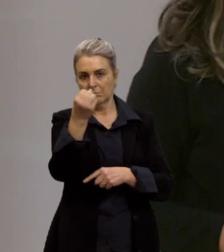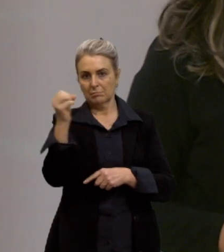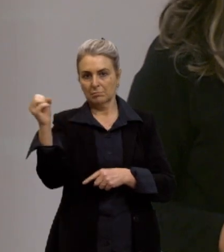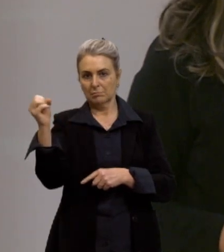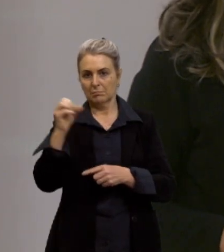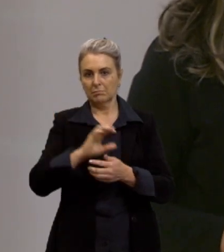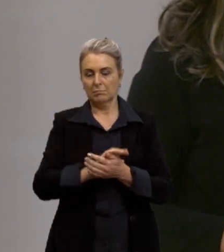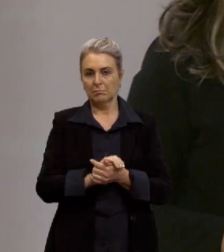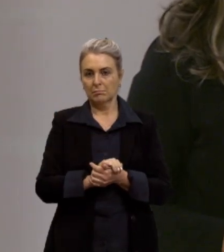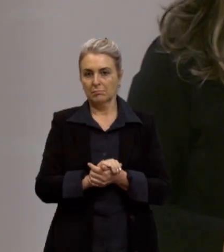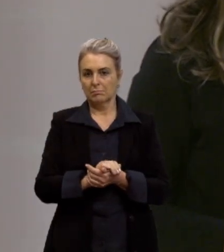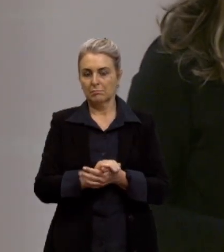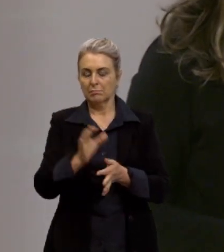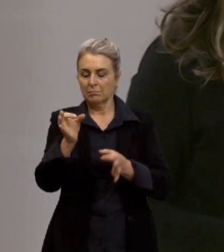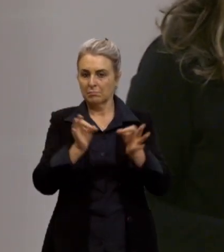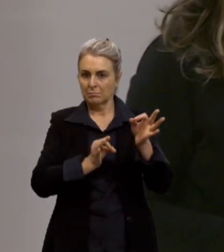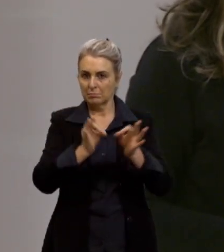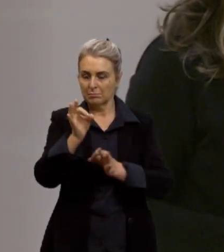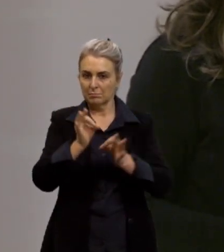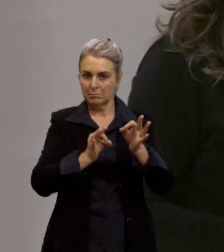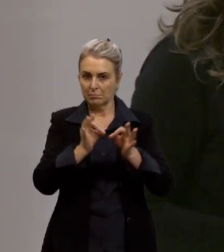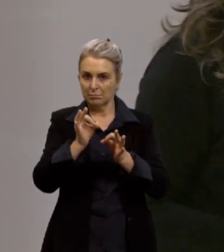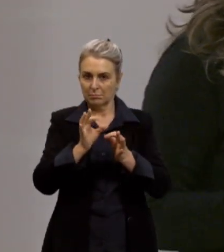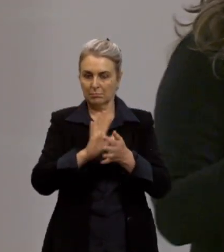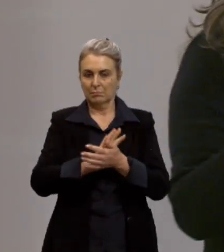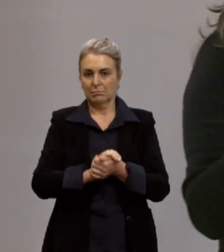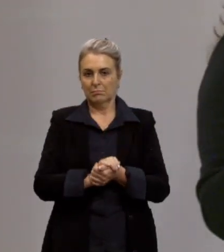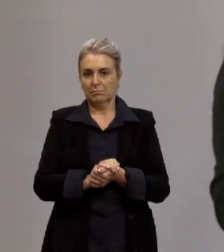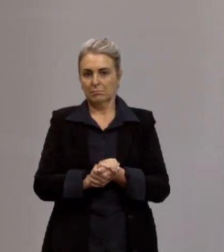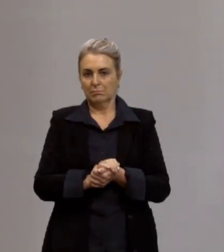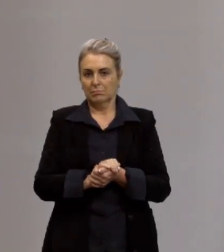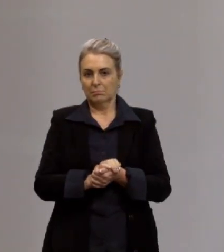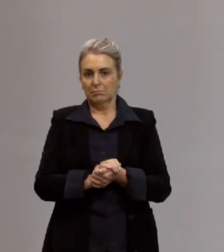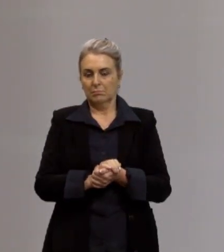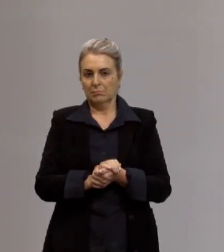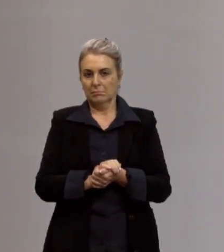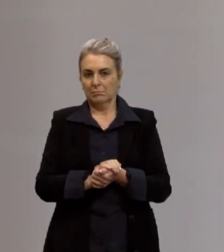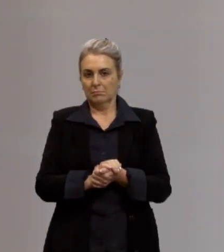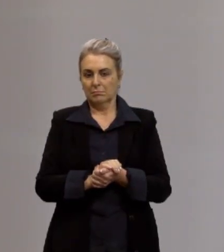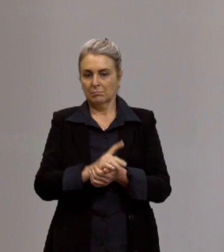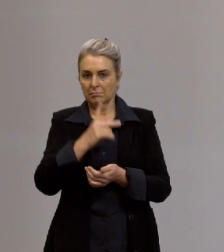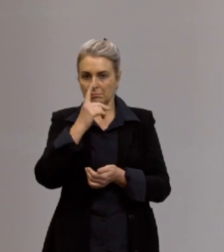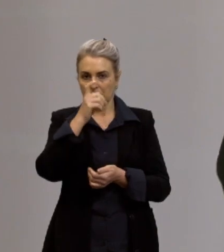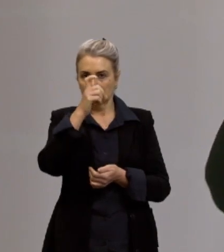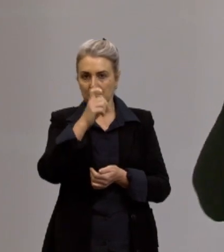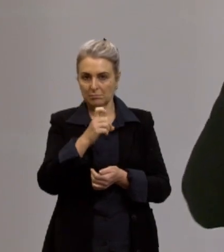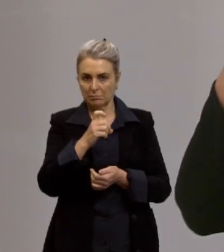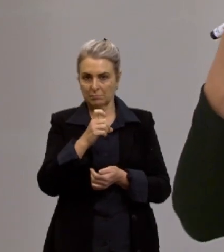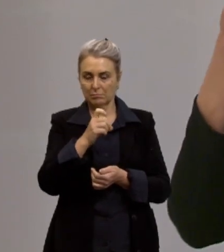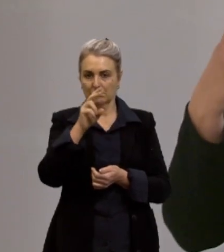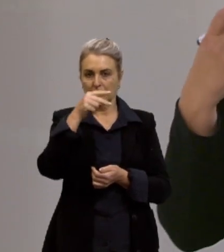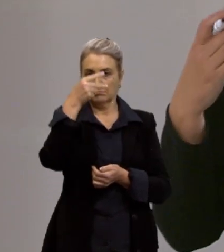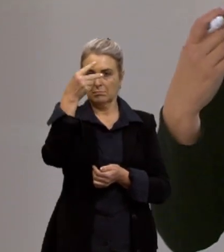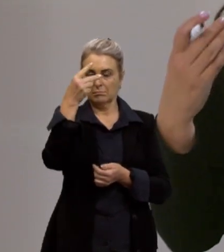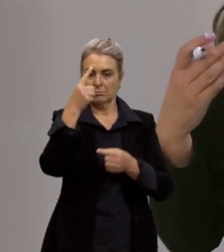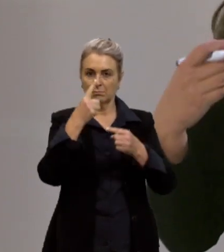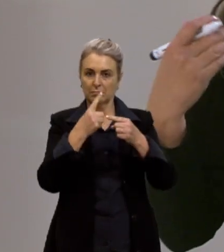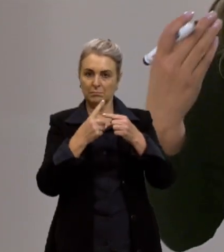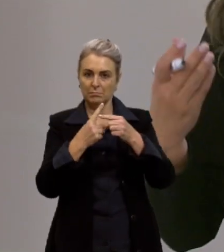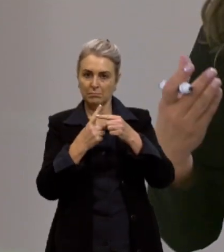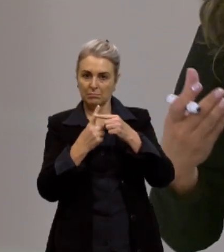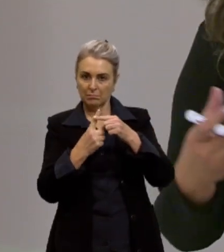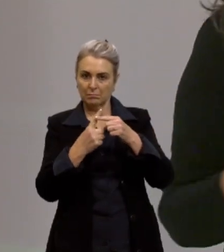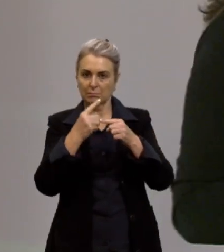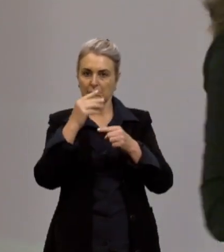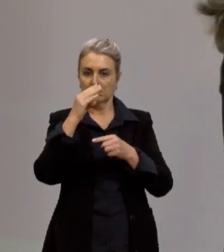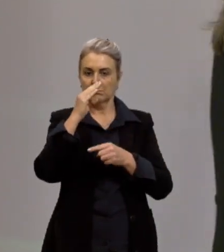agora ela não está organizada. Vamos organizá-la naquele formato do ax ao quadrado, mais bx,